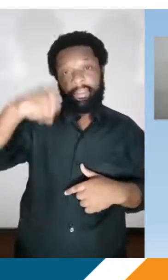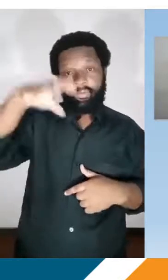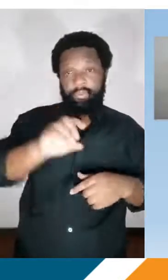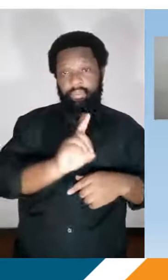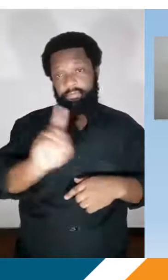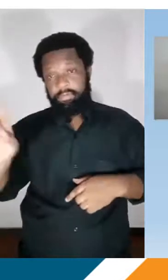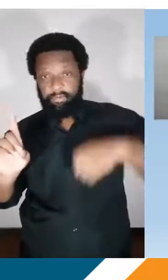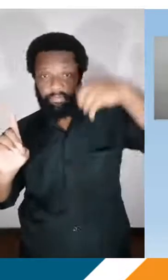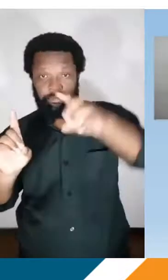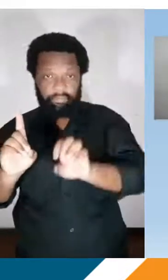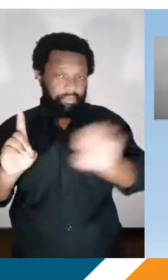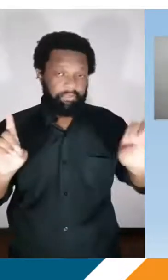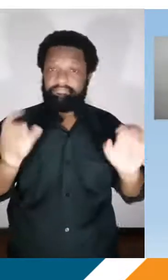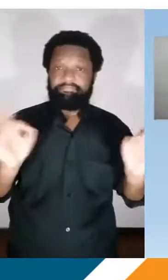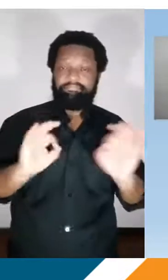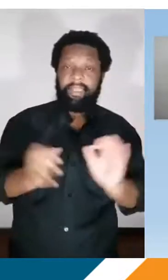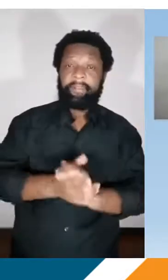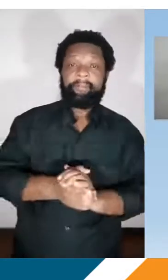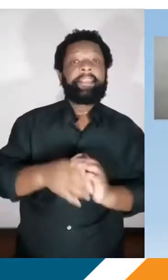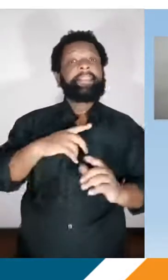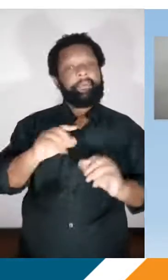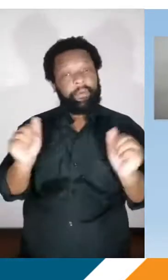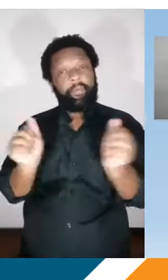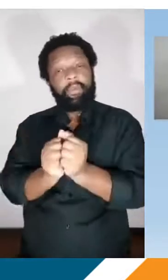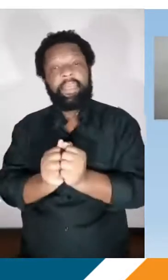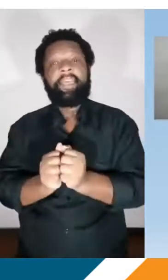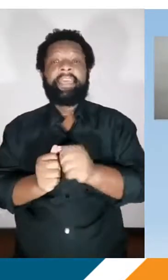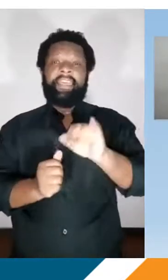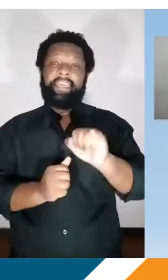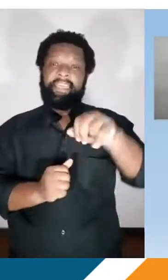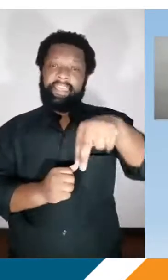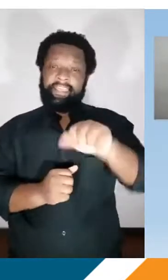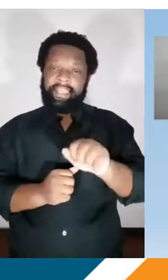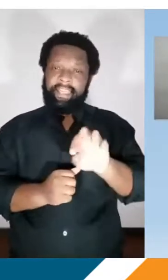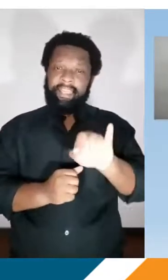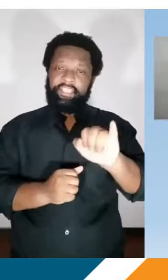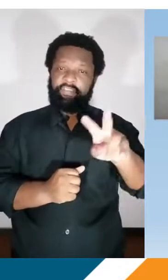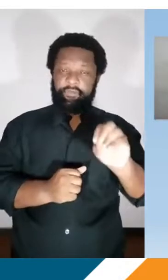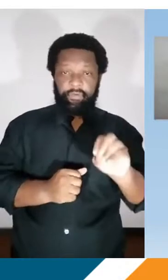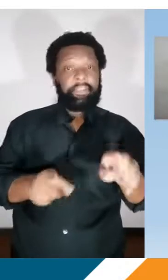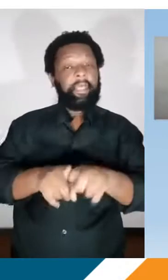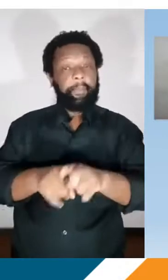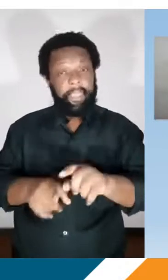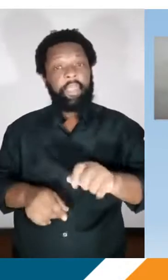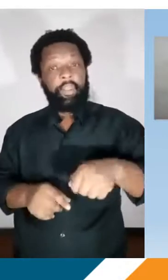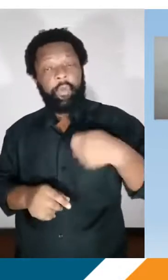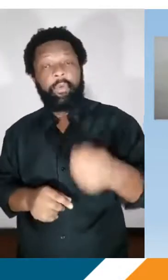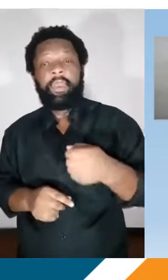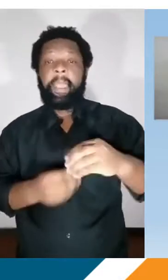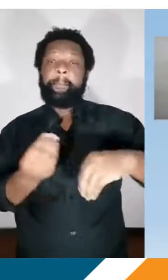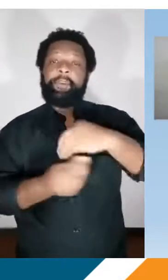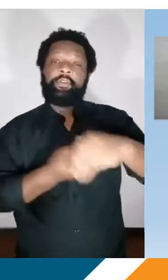luz polarizada. Então, você vai atribuir compostos opticamente inativos. Também podem ser chamados